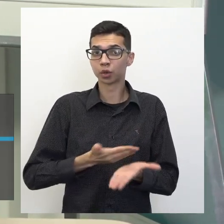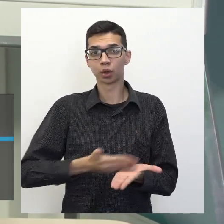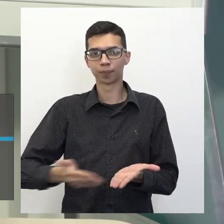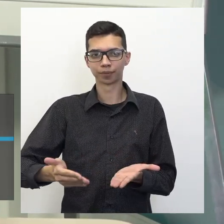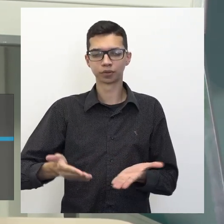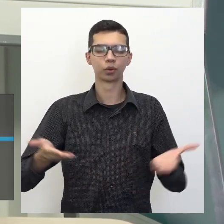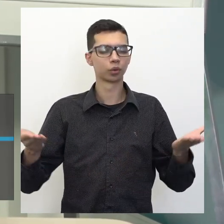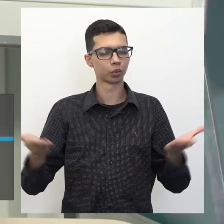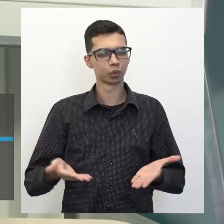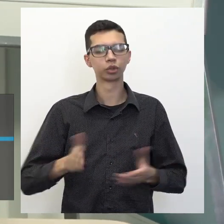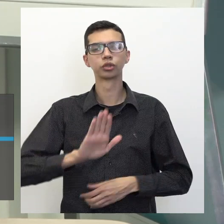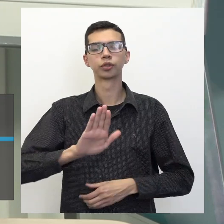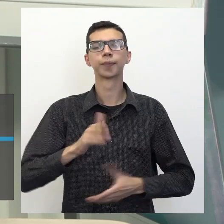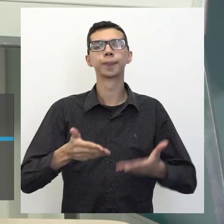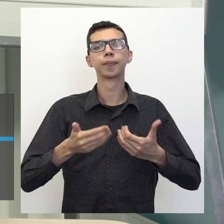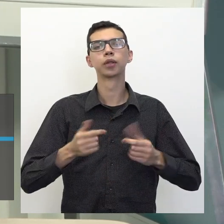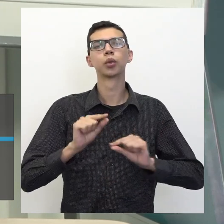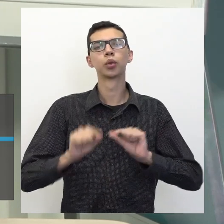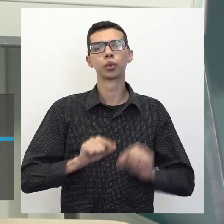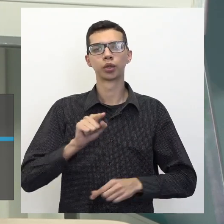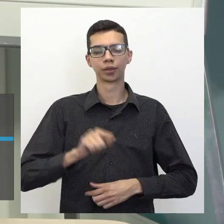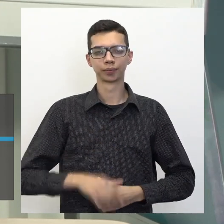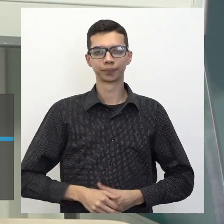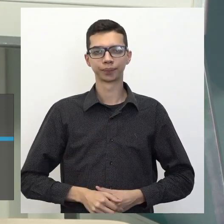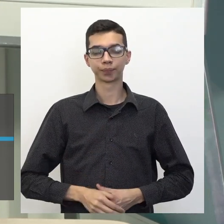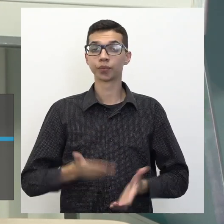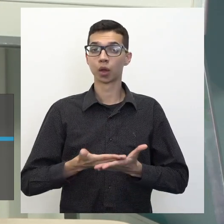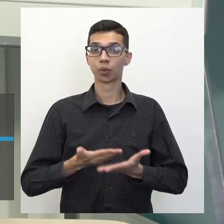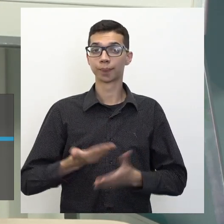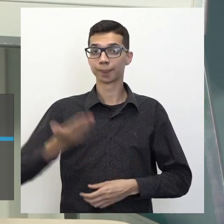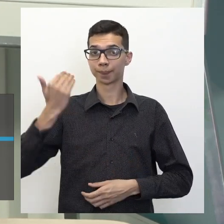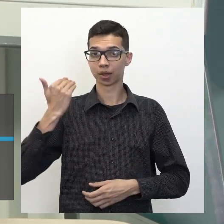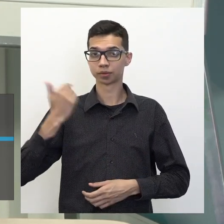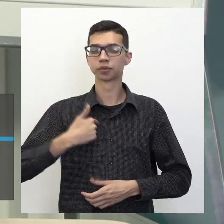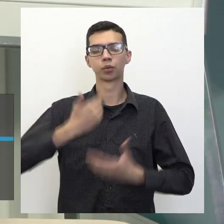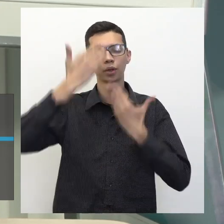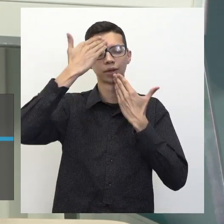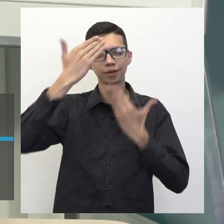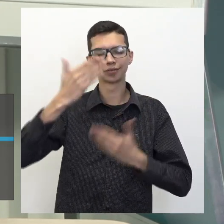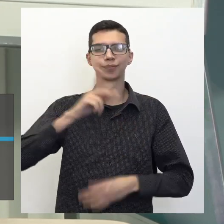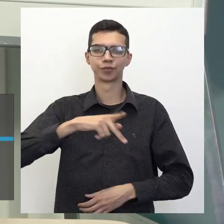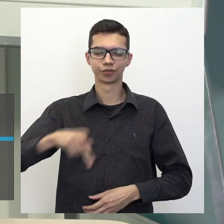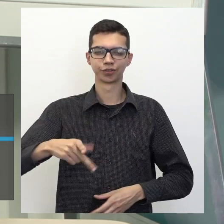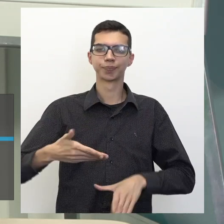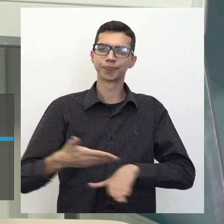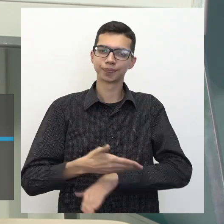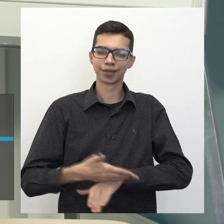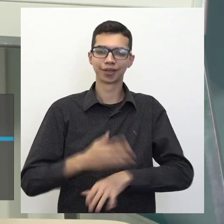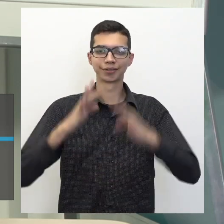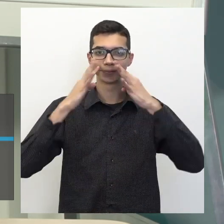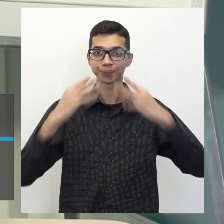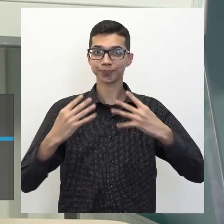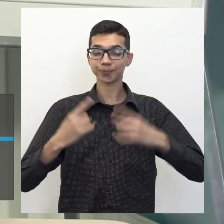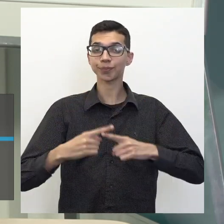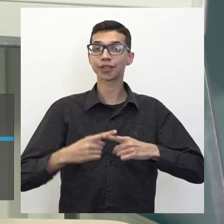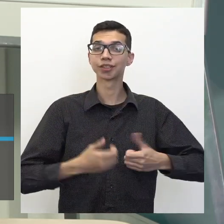vocês? Eu vou fazer uma pequena correçãozinha da aula passada e queria agradecer aos professores que participaram da aula, que eles colocaram no chat,